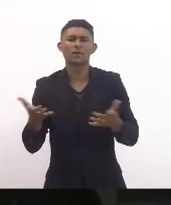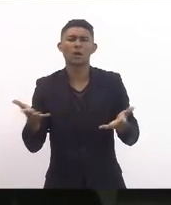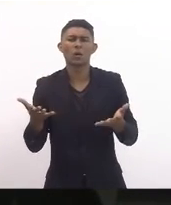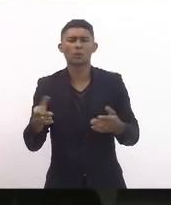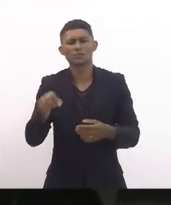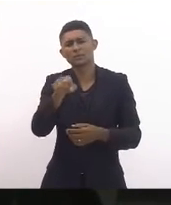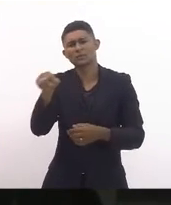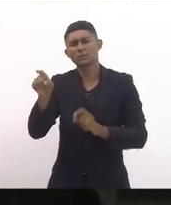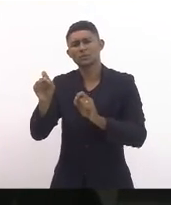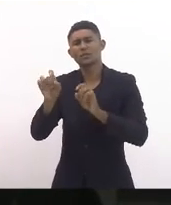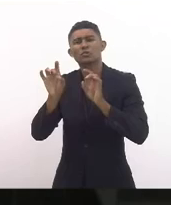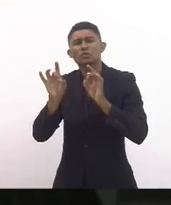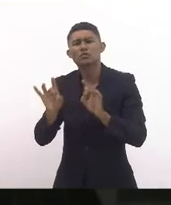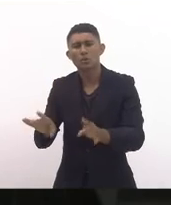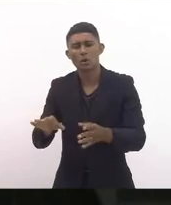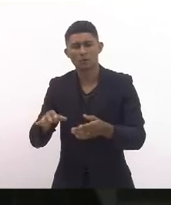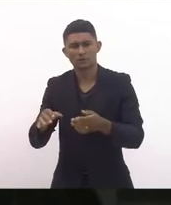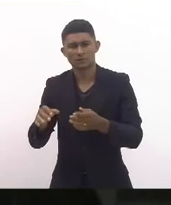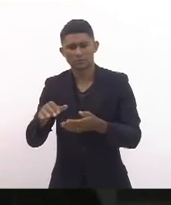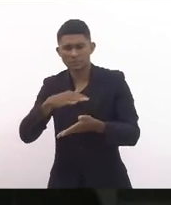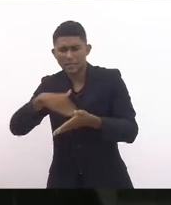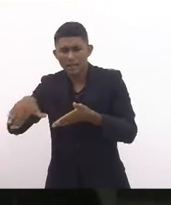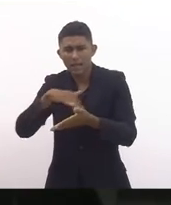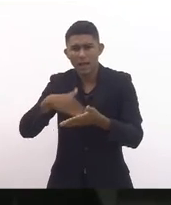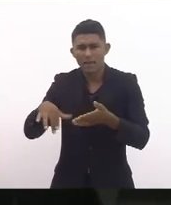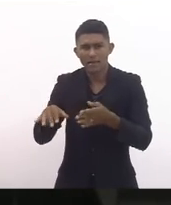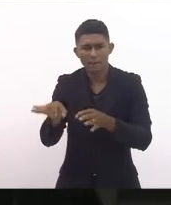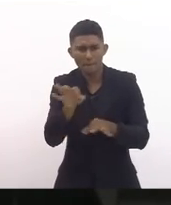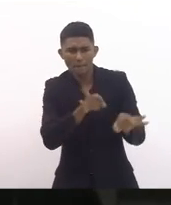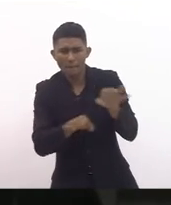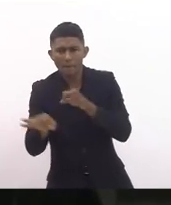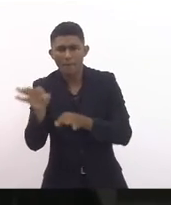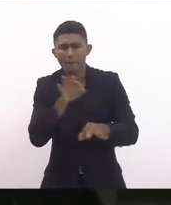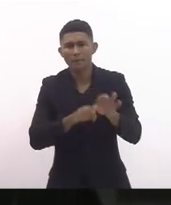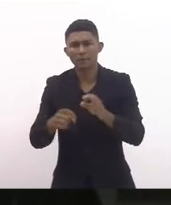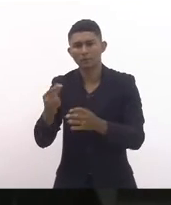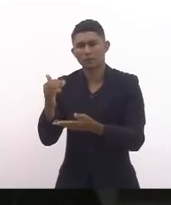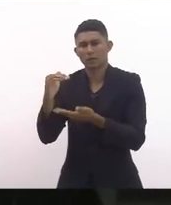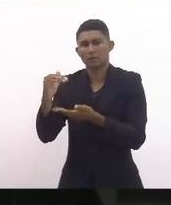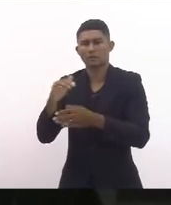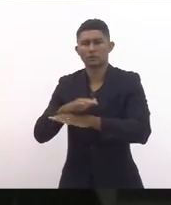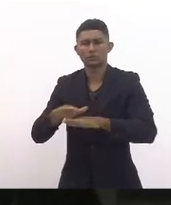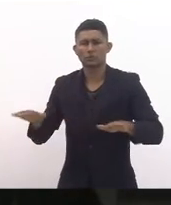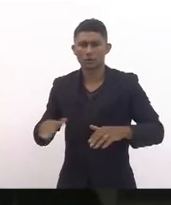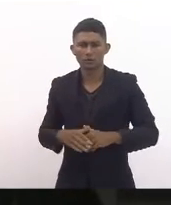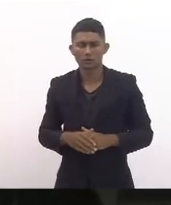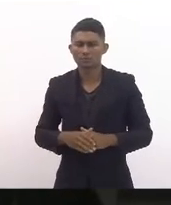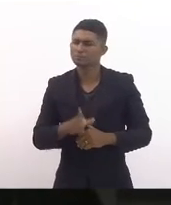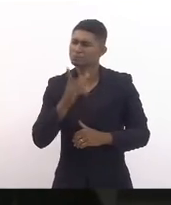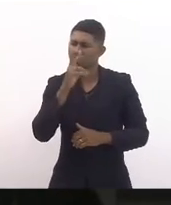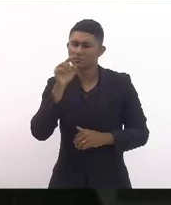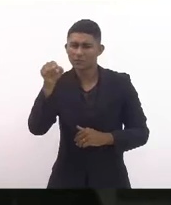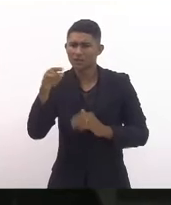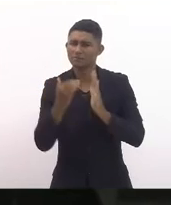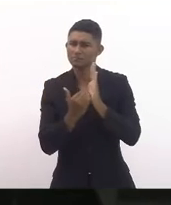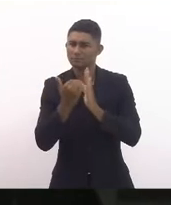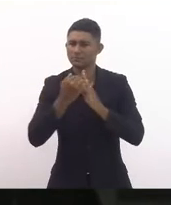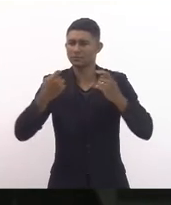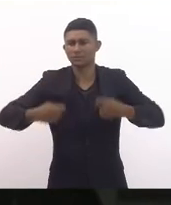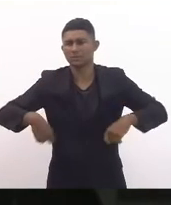orçamentário e sua função é muito aquém do ideal